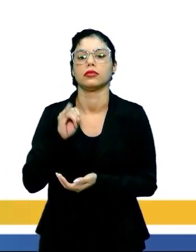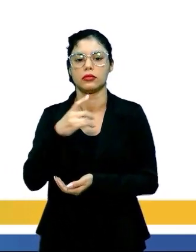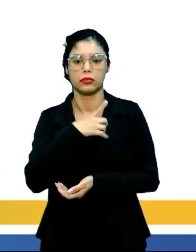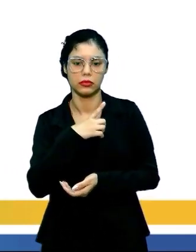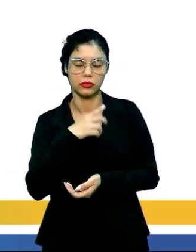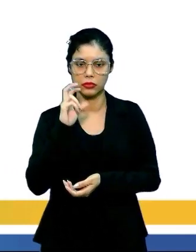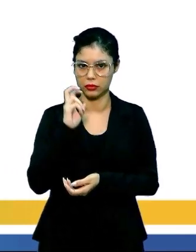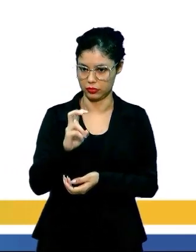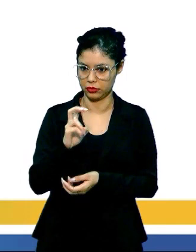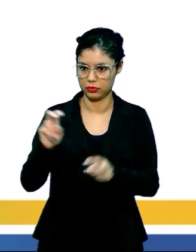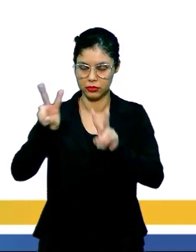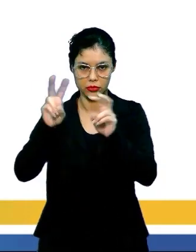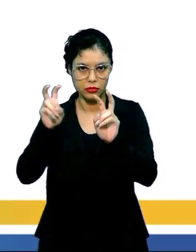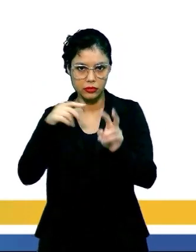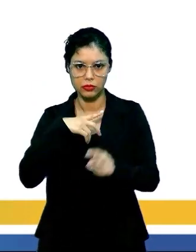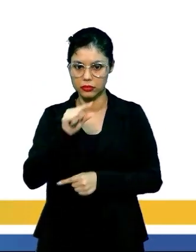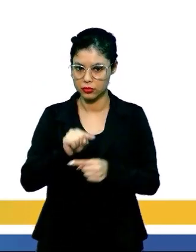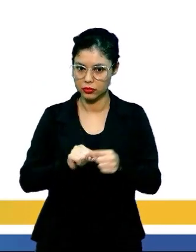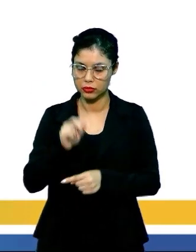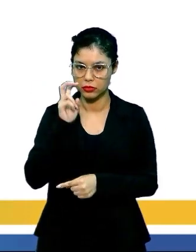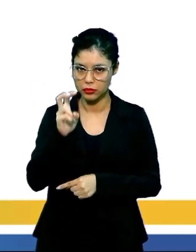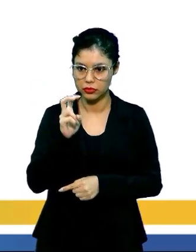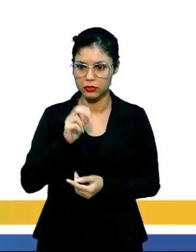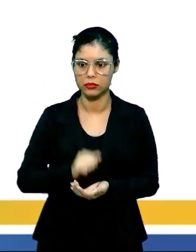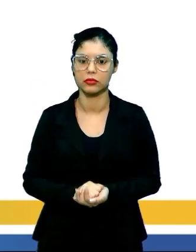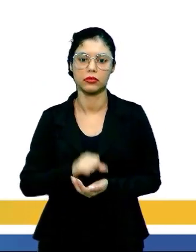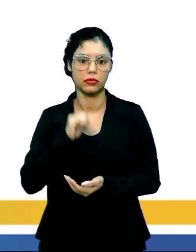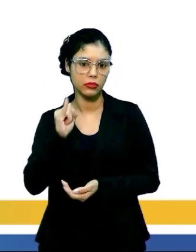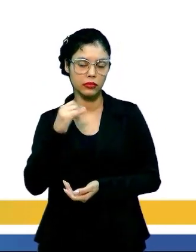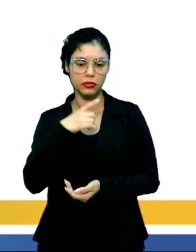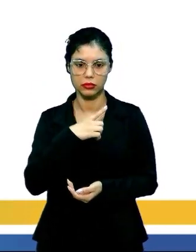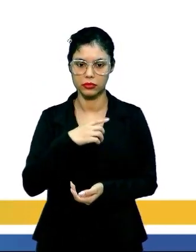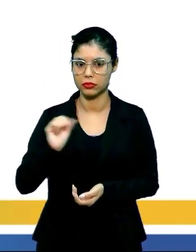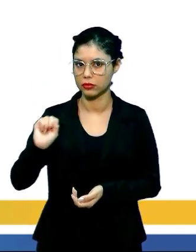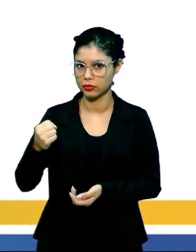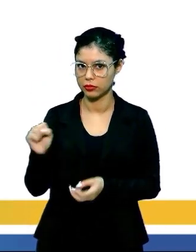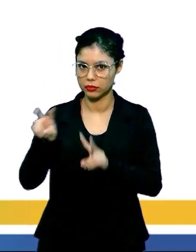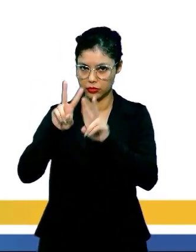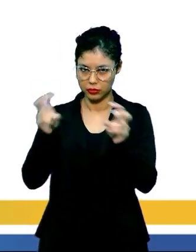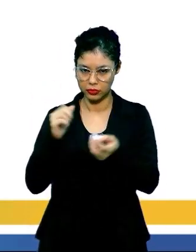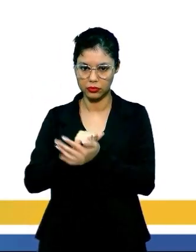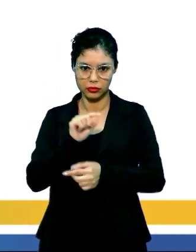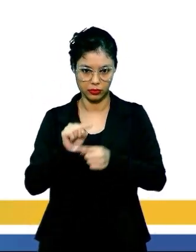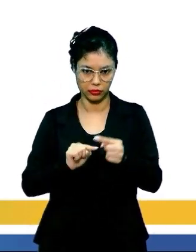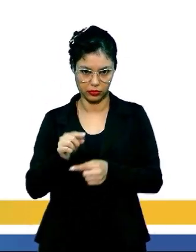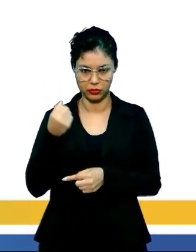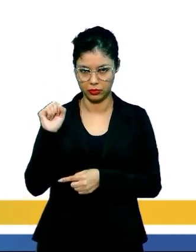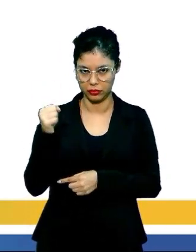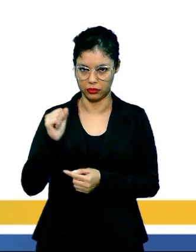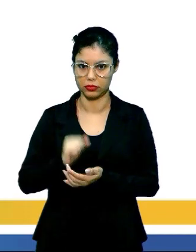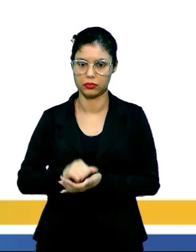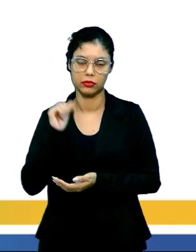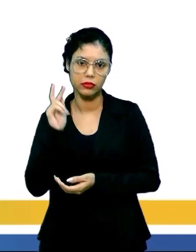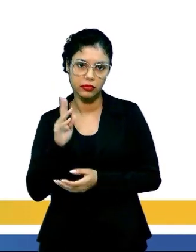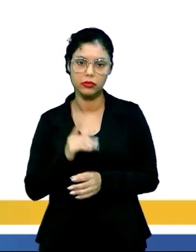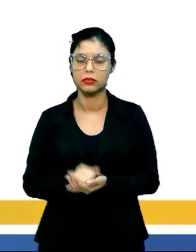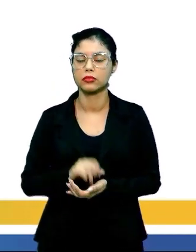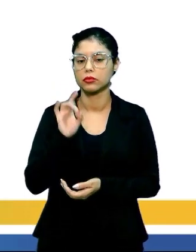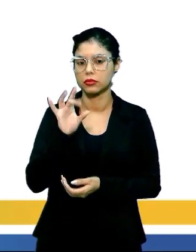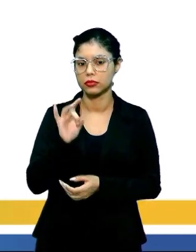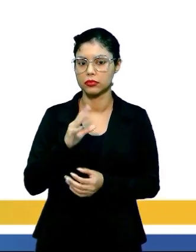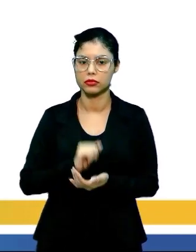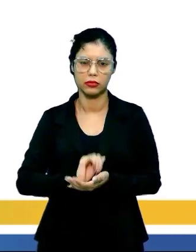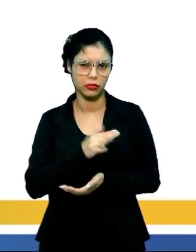aqui 5 termos, eu vou dividir por 5. Se eu tivesse 8 termos, eu dividiria por 8, tá? É só você